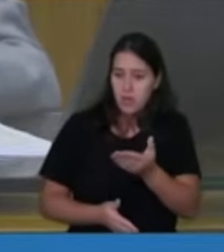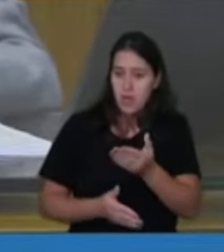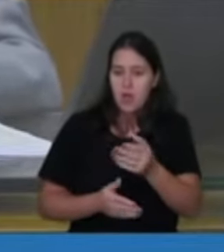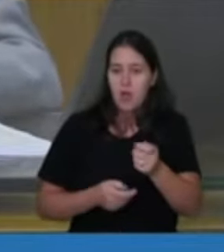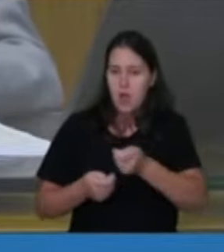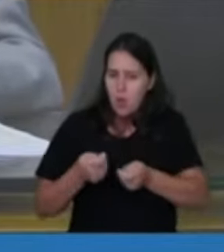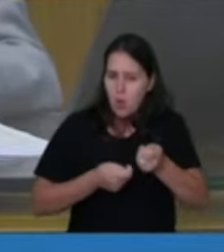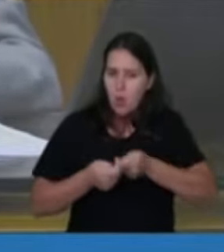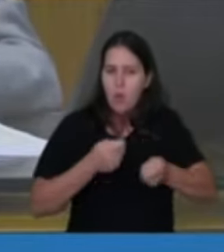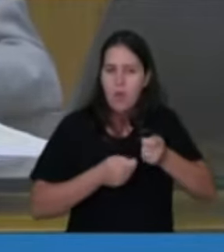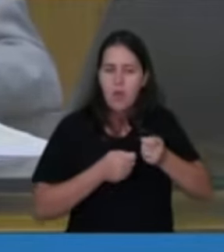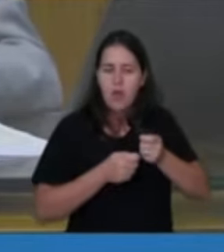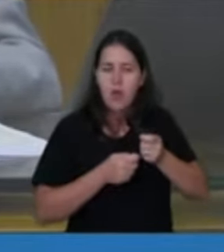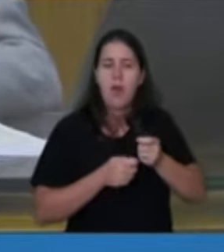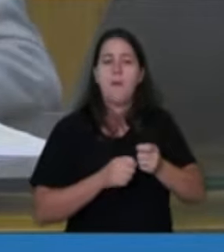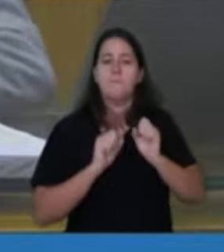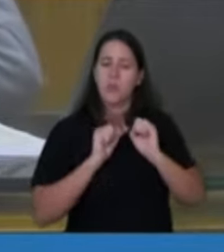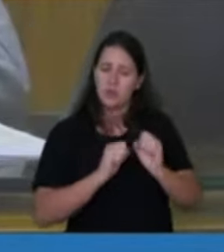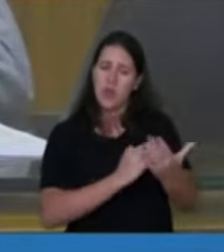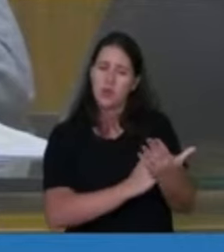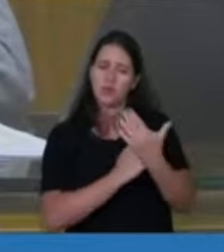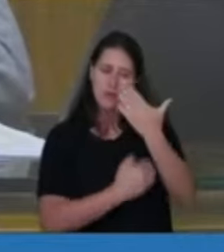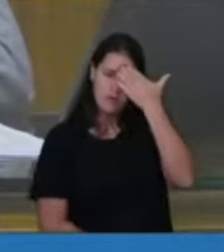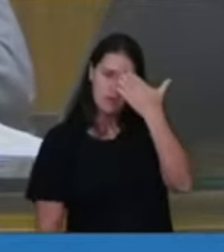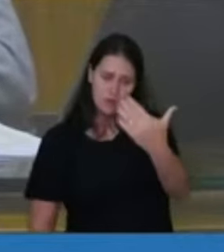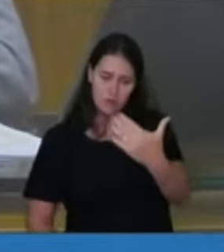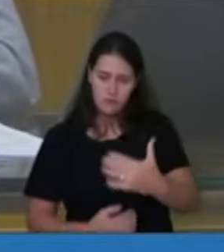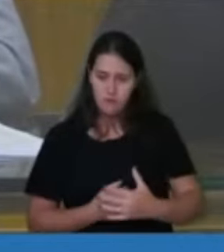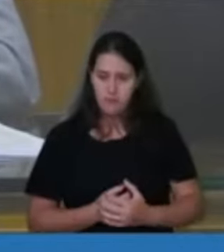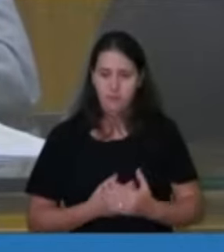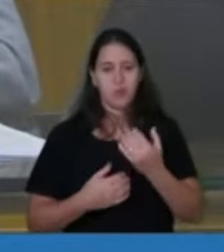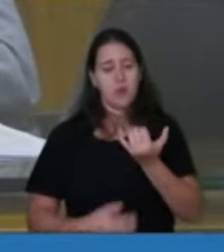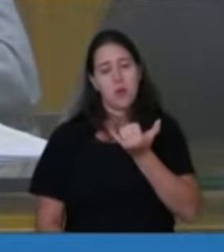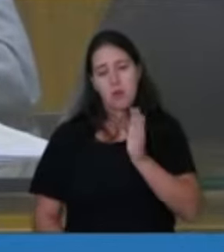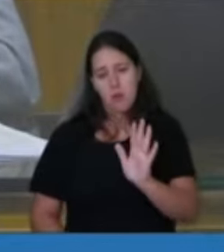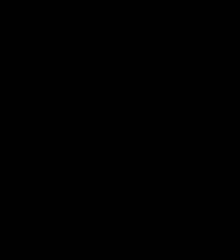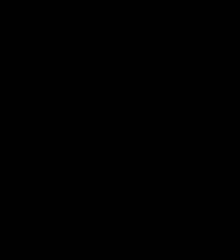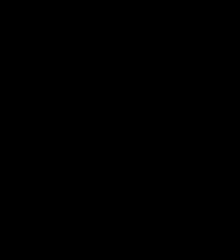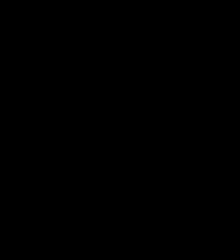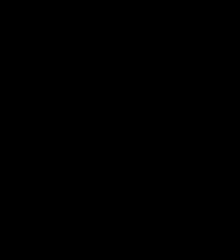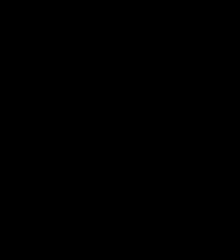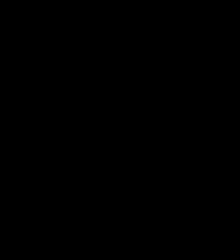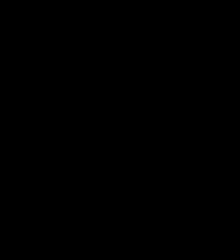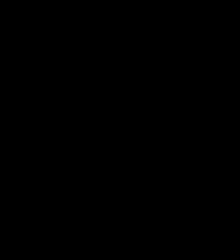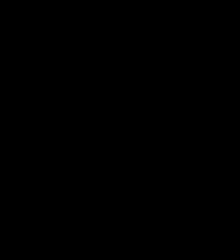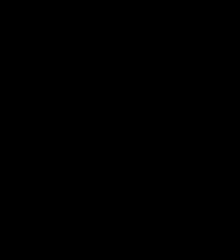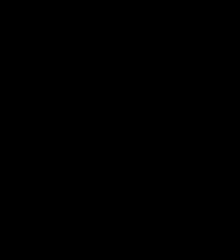processual, pudesse nos ajudar nisso, nós agradeceríamos. Por favor, deputado. É o sim. É sim.